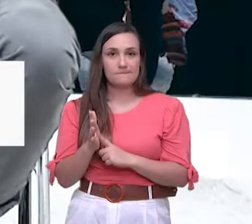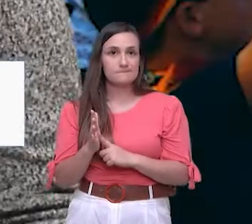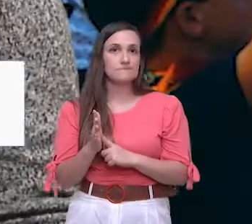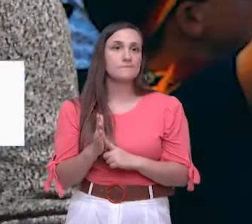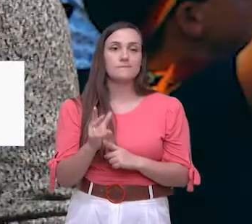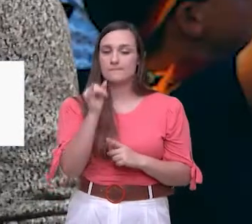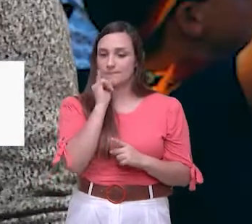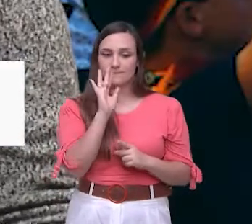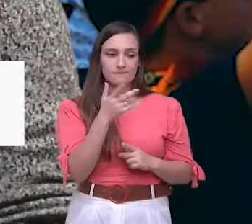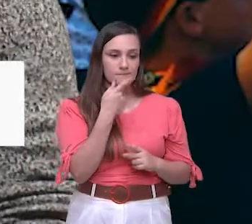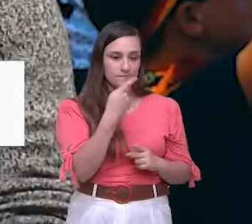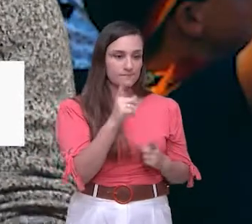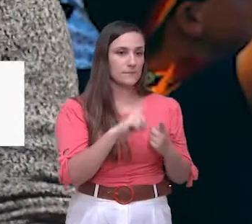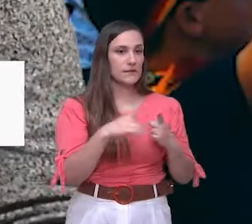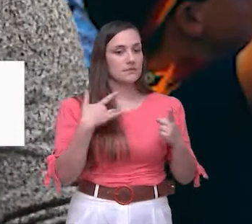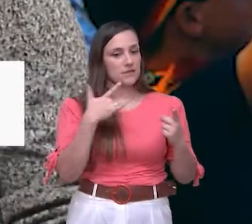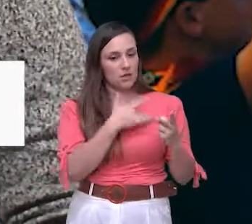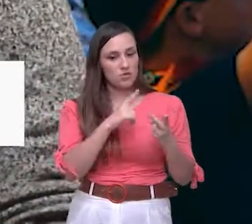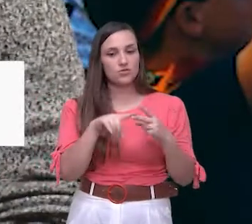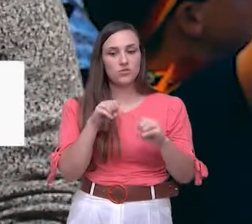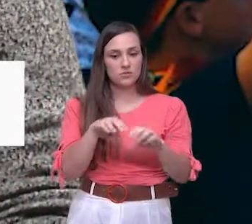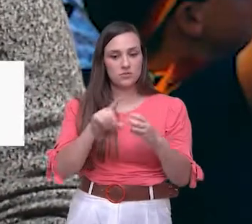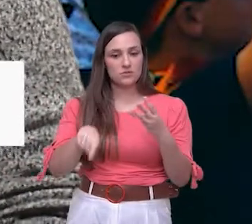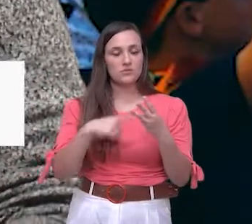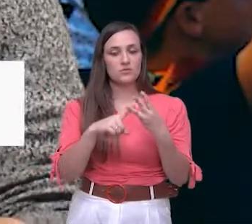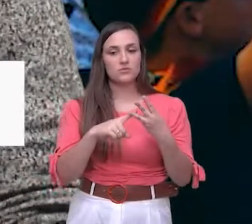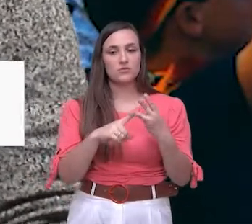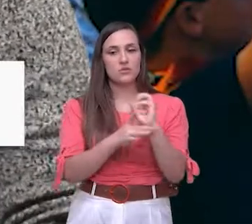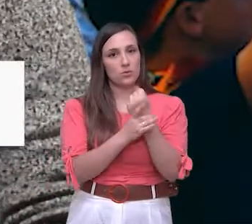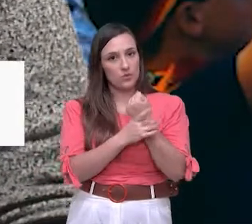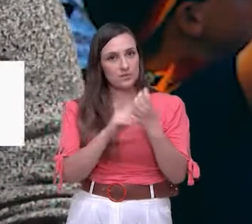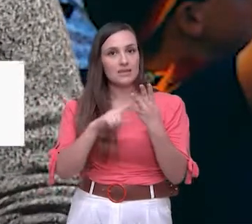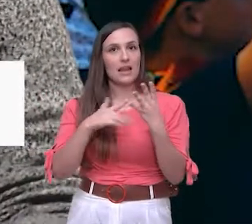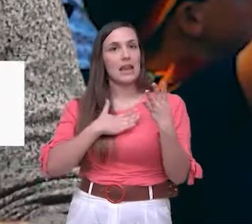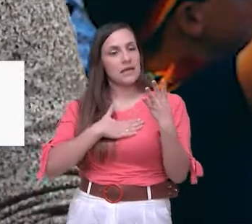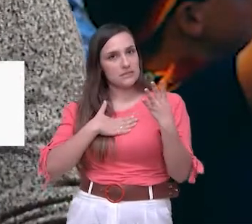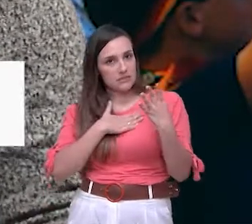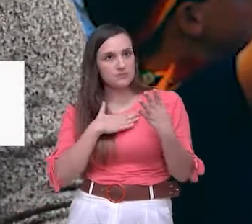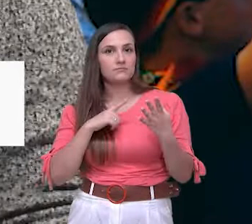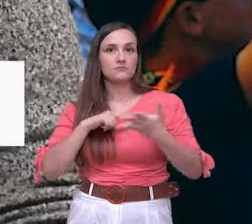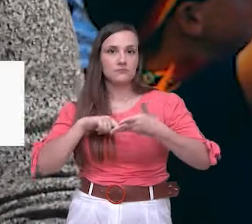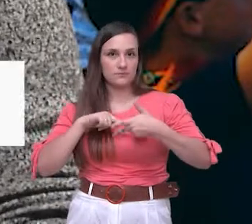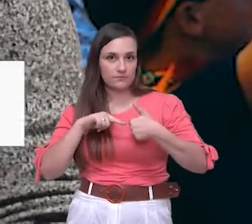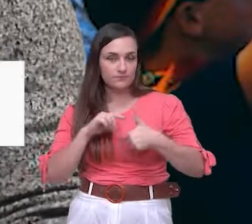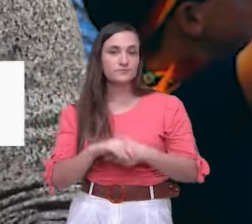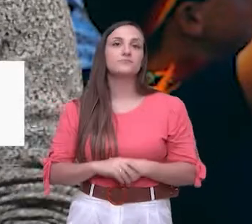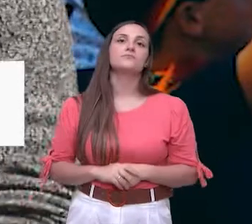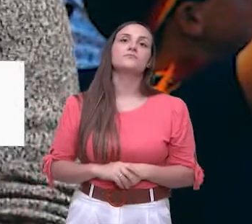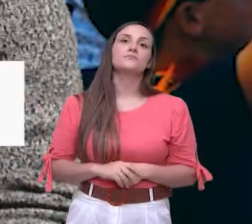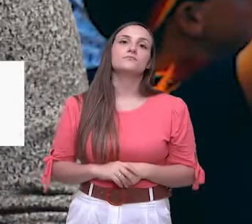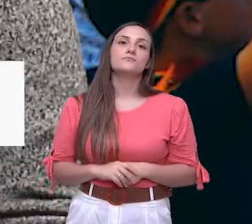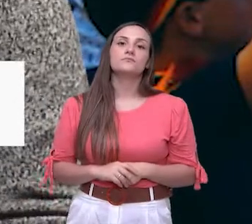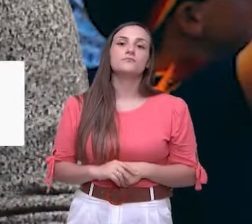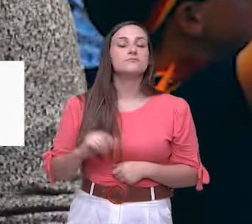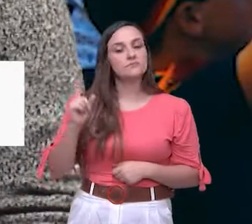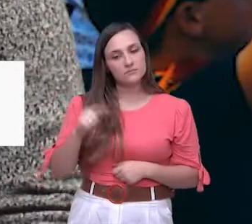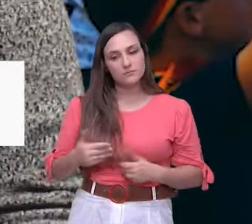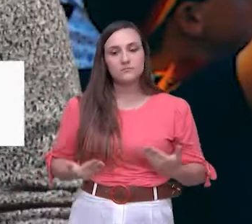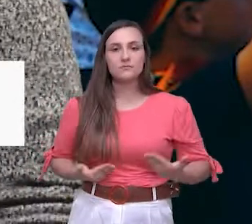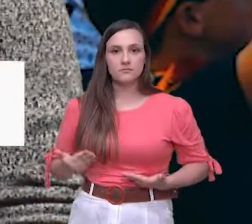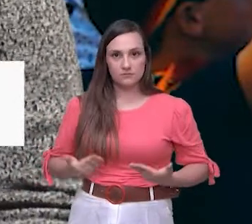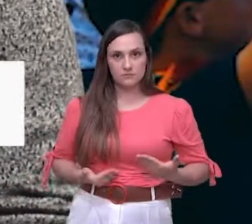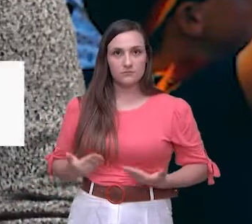maneira transdisciplinar né com as outras Vertentes com a Como já mencionei saúde educação segurança lazer e esporte a